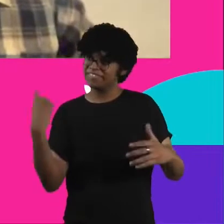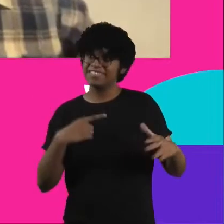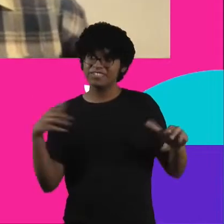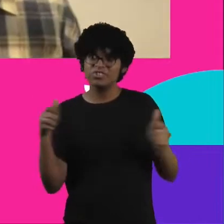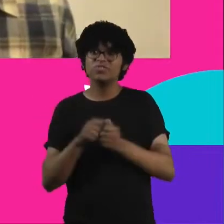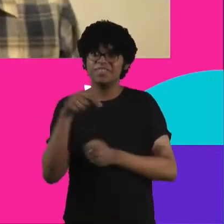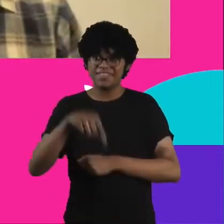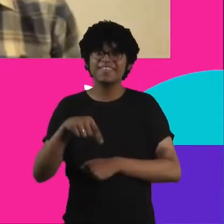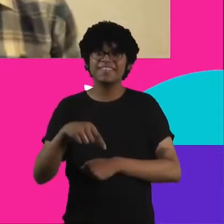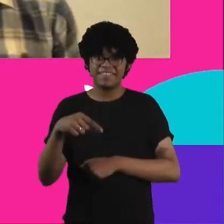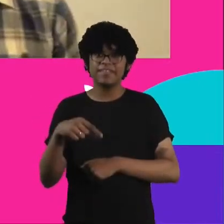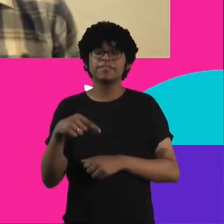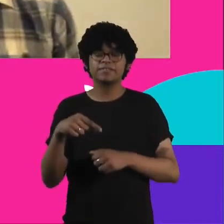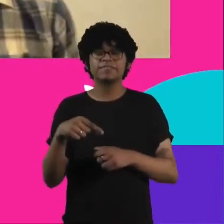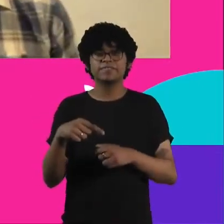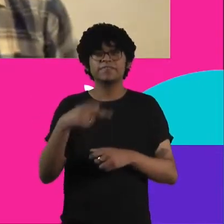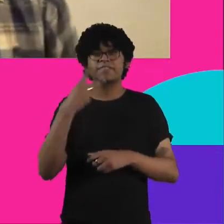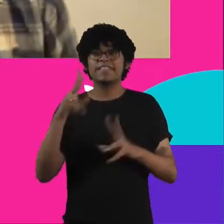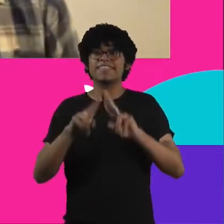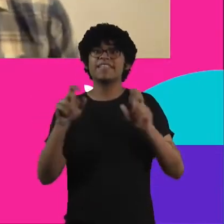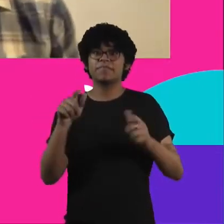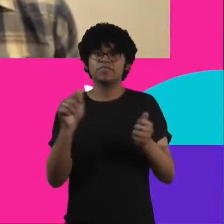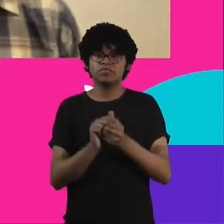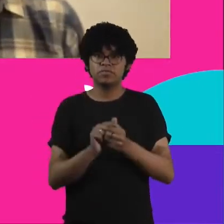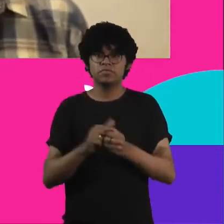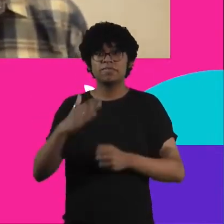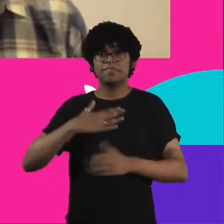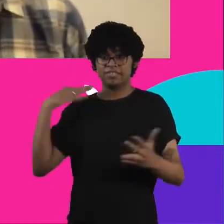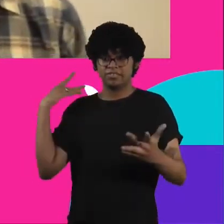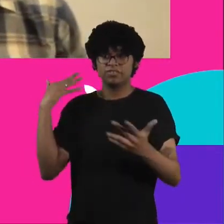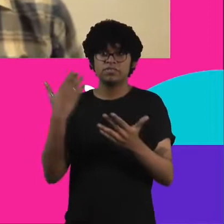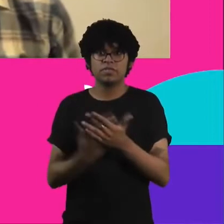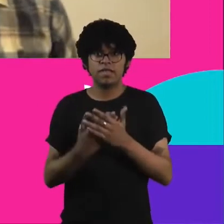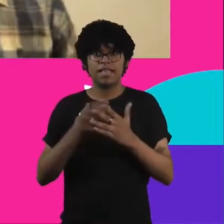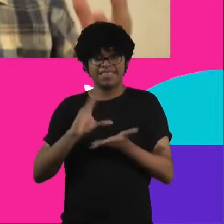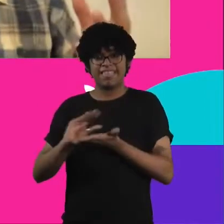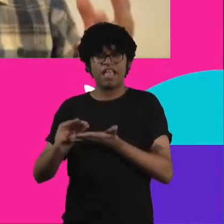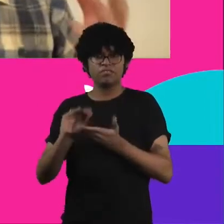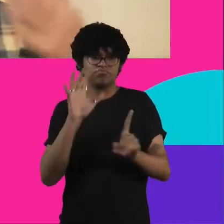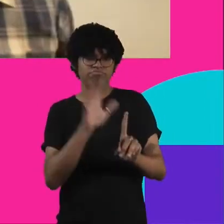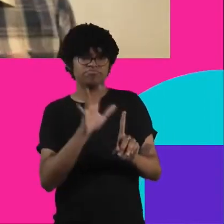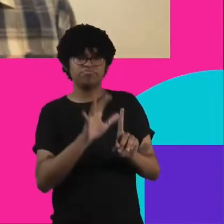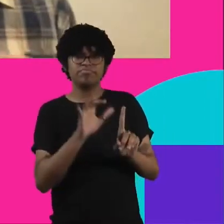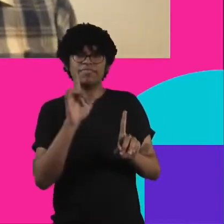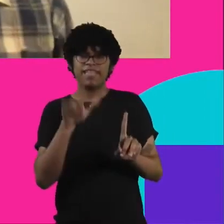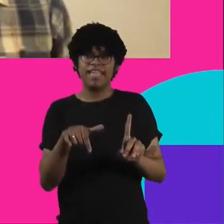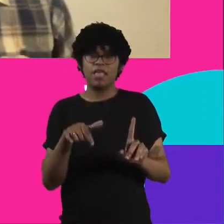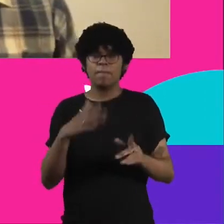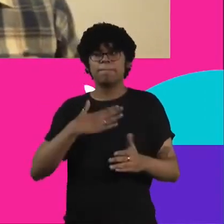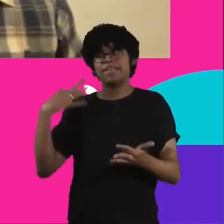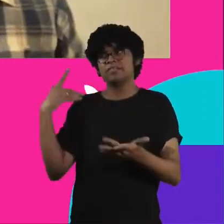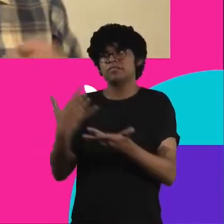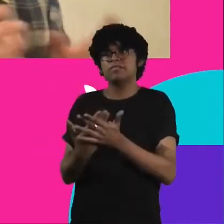muito pelo que vocês fazem, por reunir a gente, né, para falar sobre isso. Então, na minha jornada pessoal e a